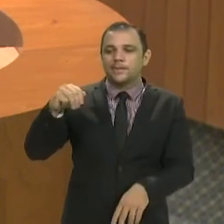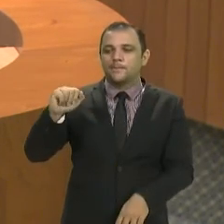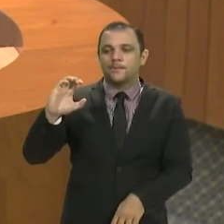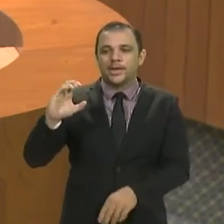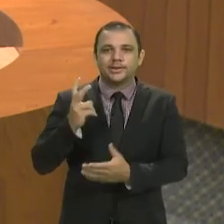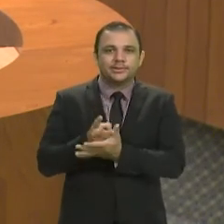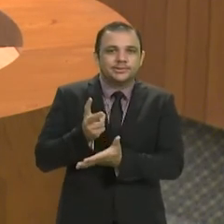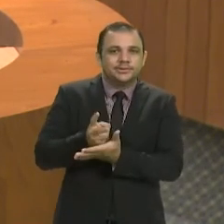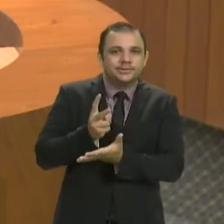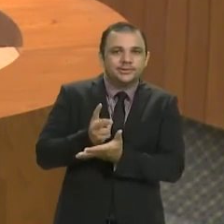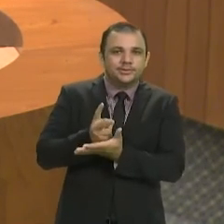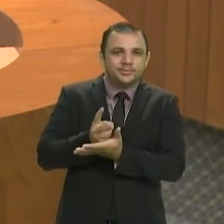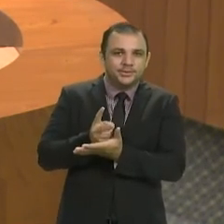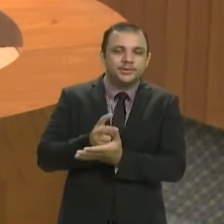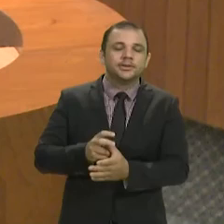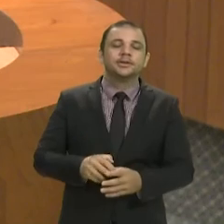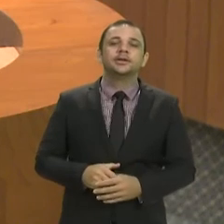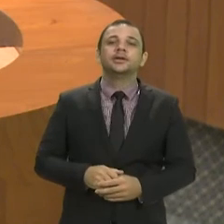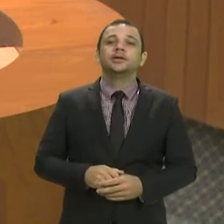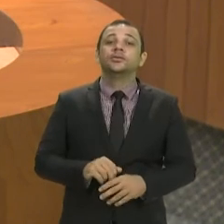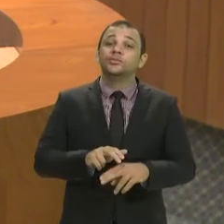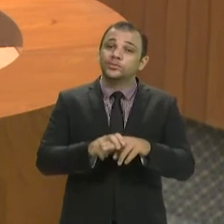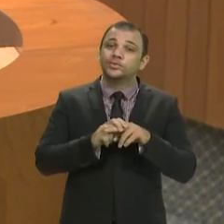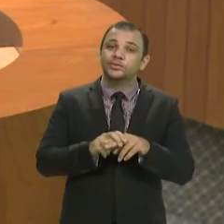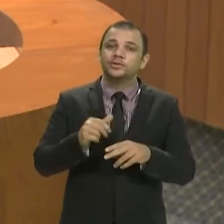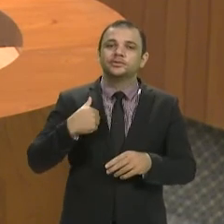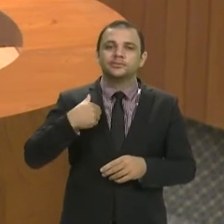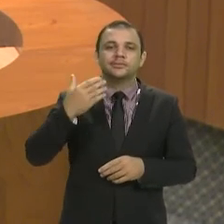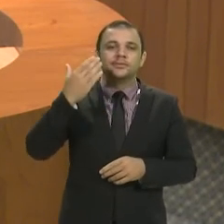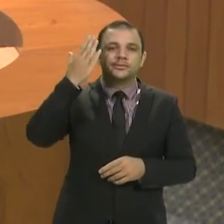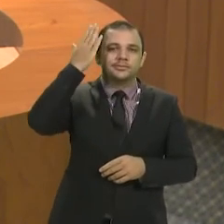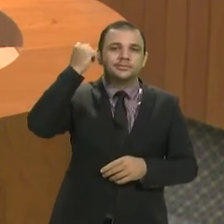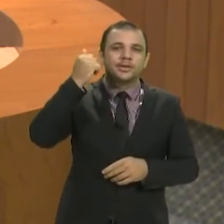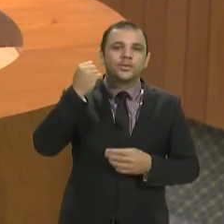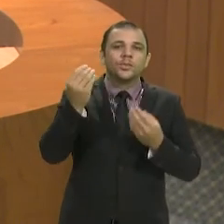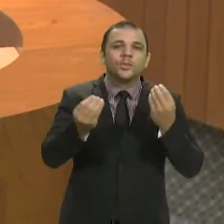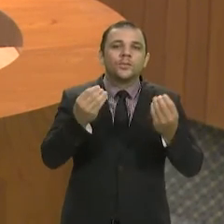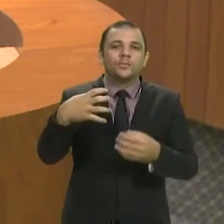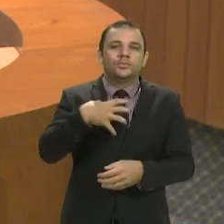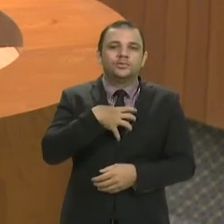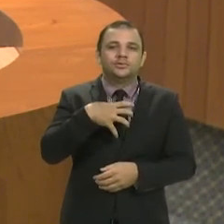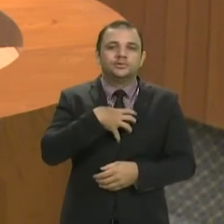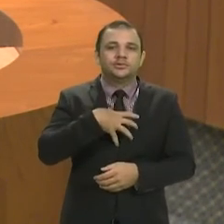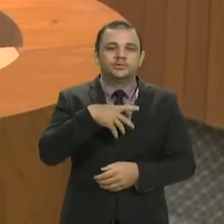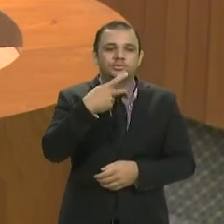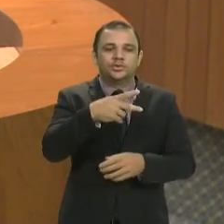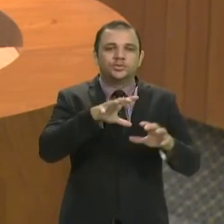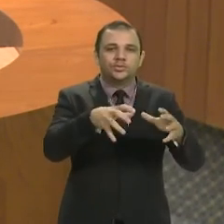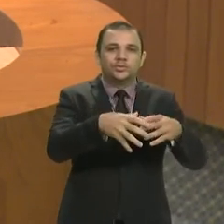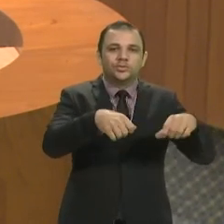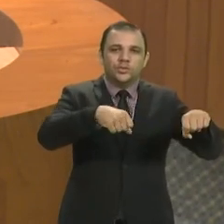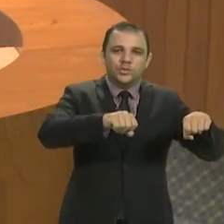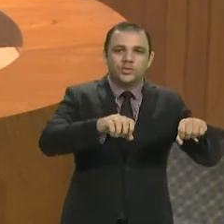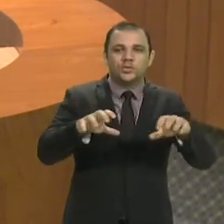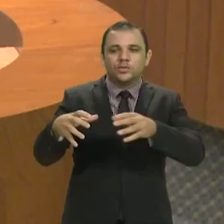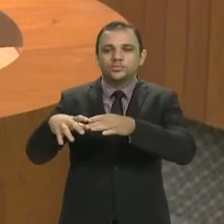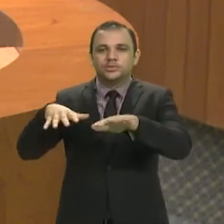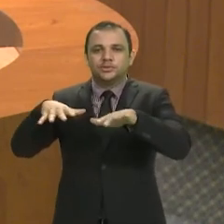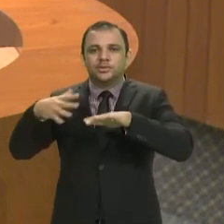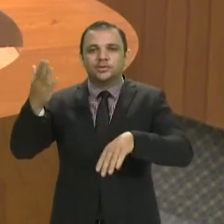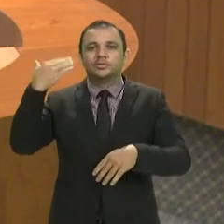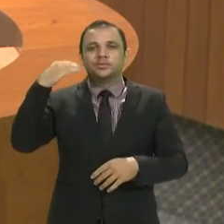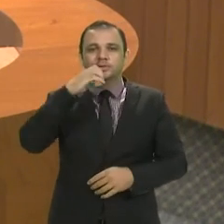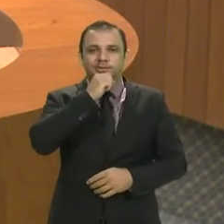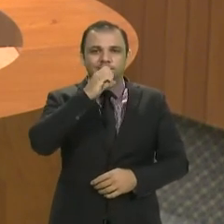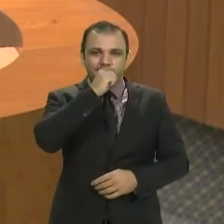sei o que estavam sentindo os torcedores do Moto Sampaio no sábado passado. Por isso a